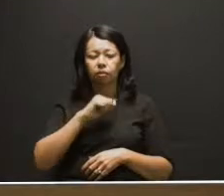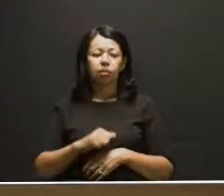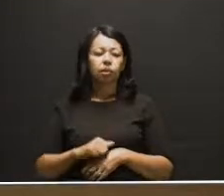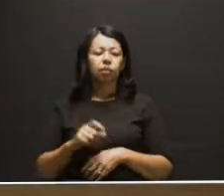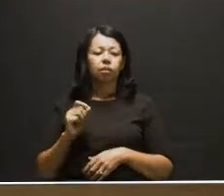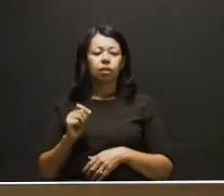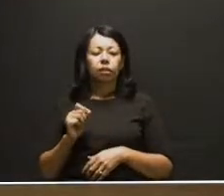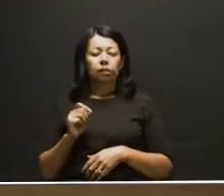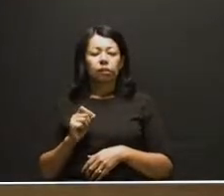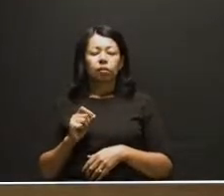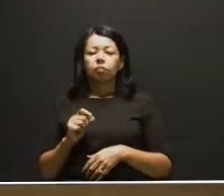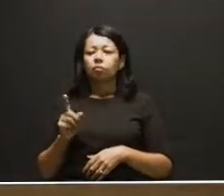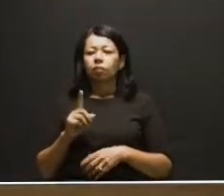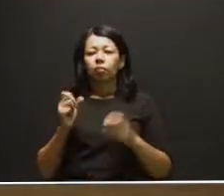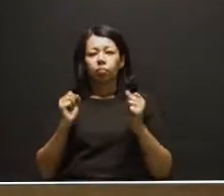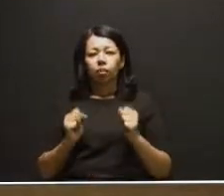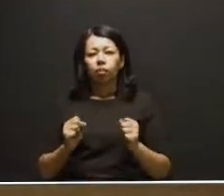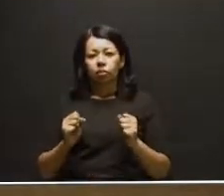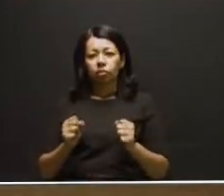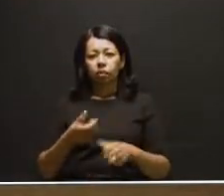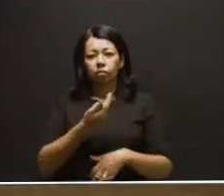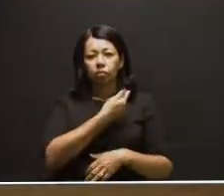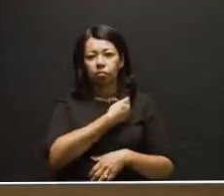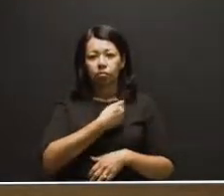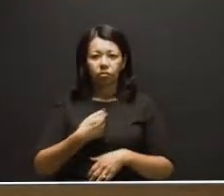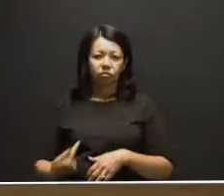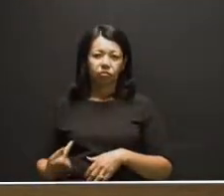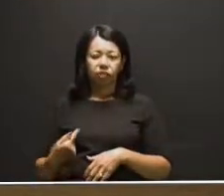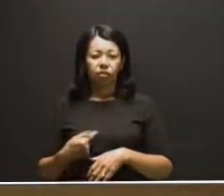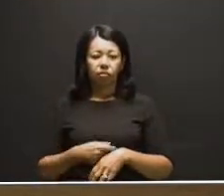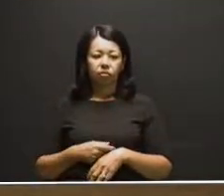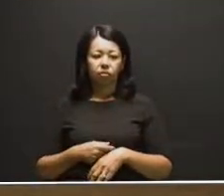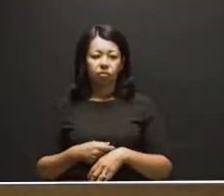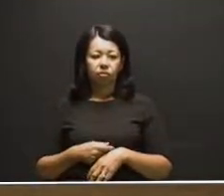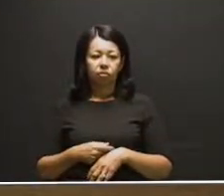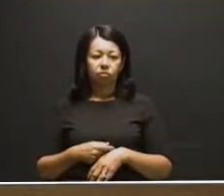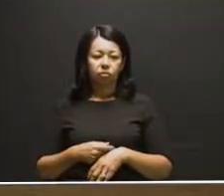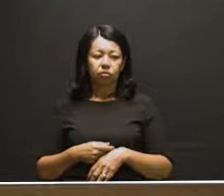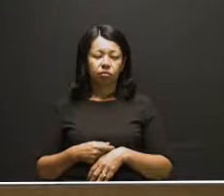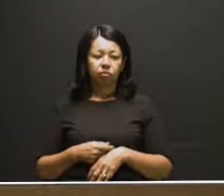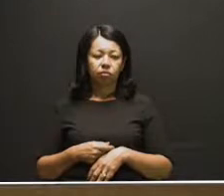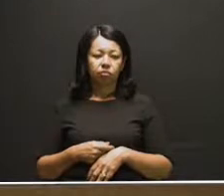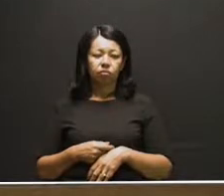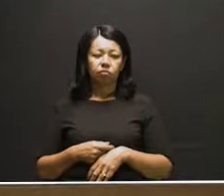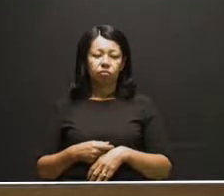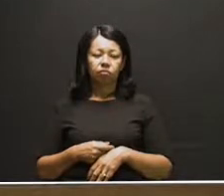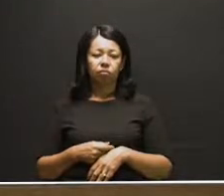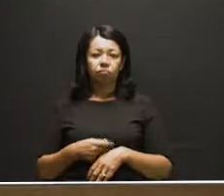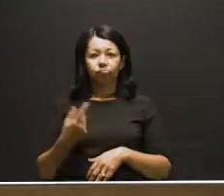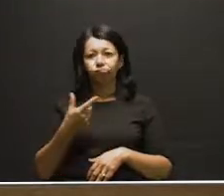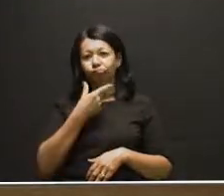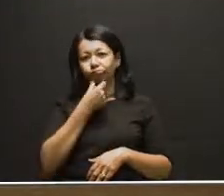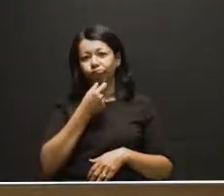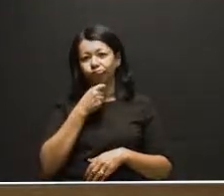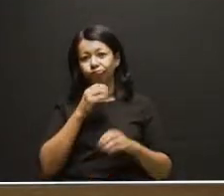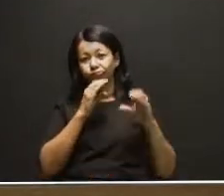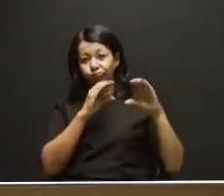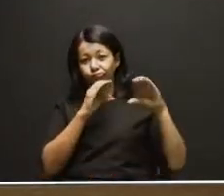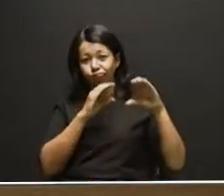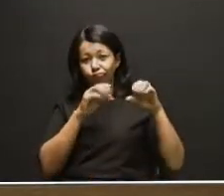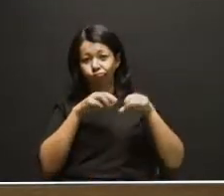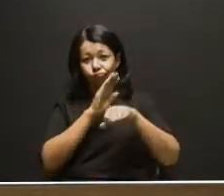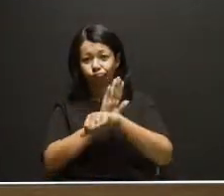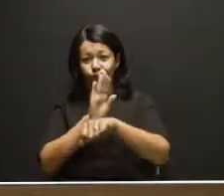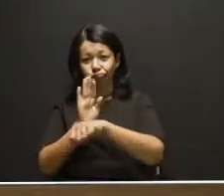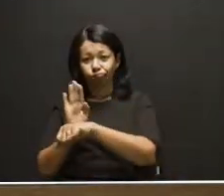como pode o governo deixar o engenheiro tomar conta de educação do município o engenheiro tomar